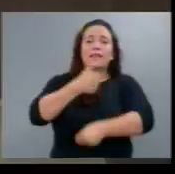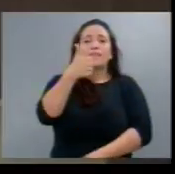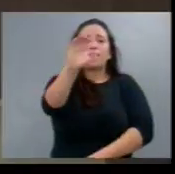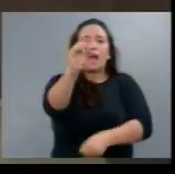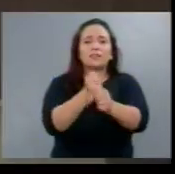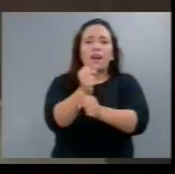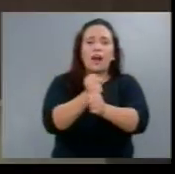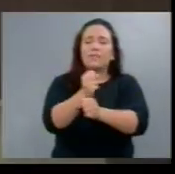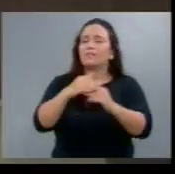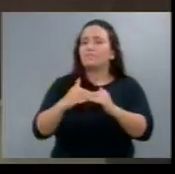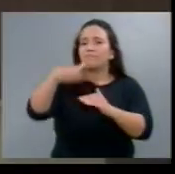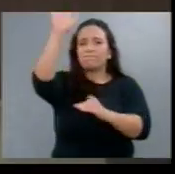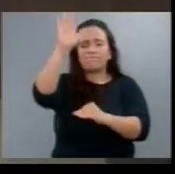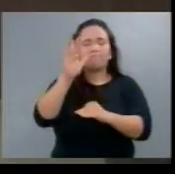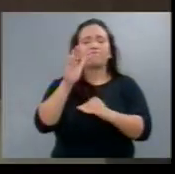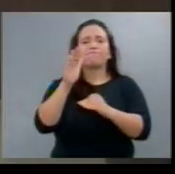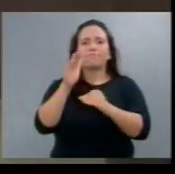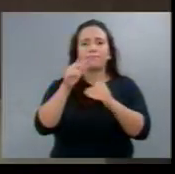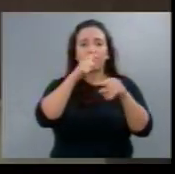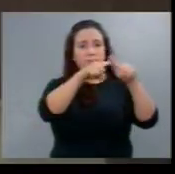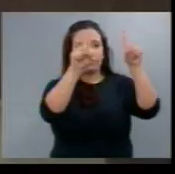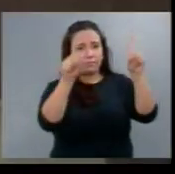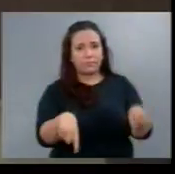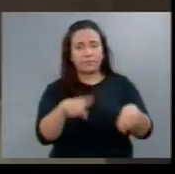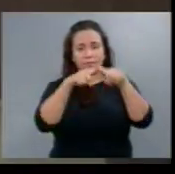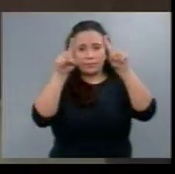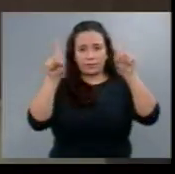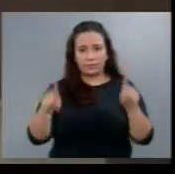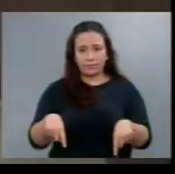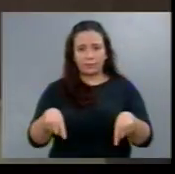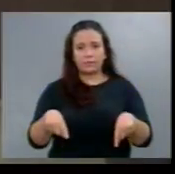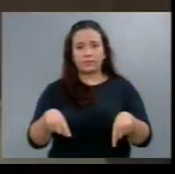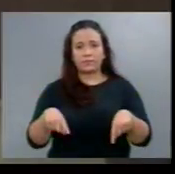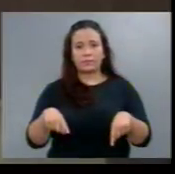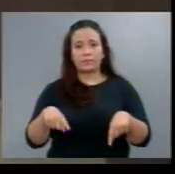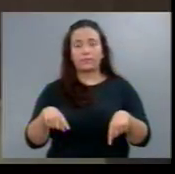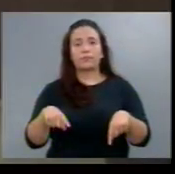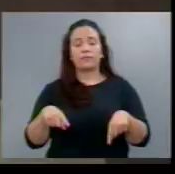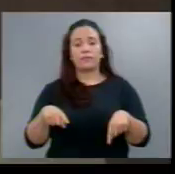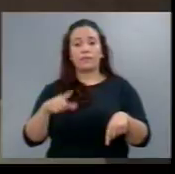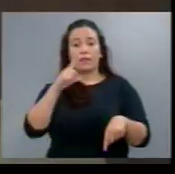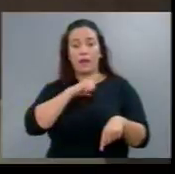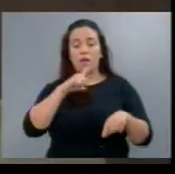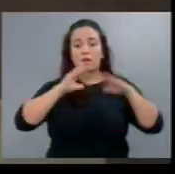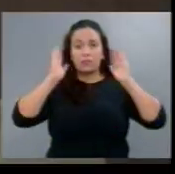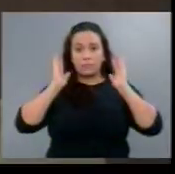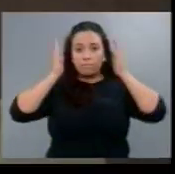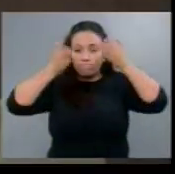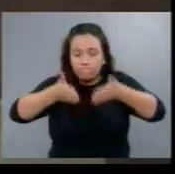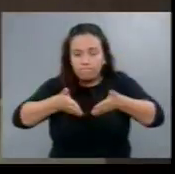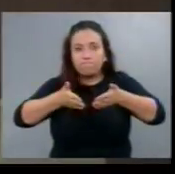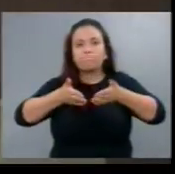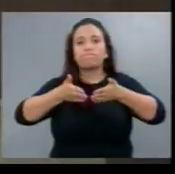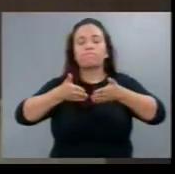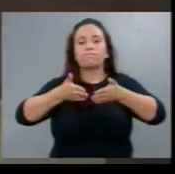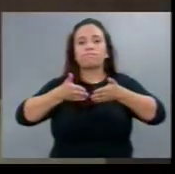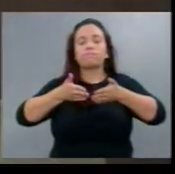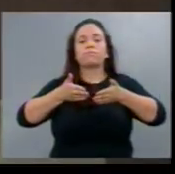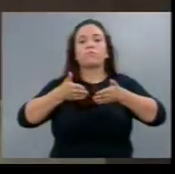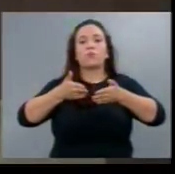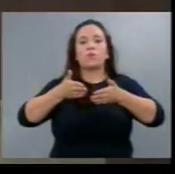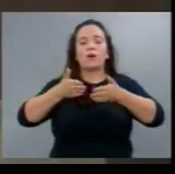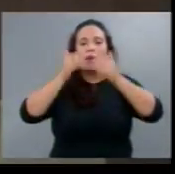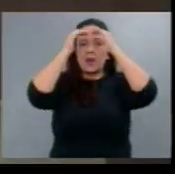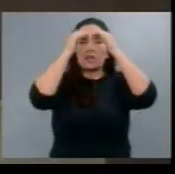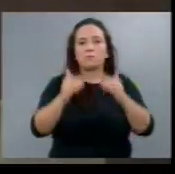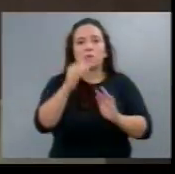décadas neste ambiente, num ambiente de polarização, num ambiente de corrosão